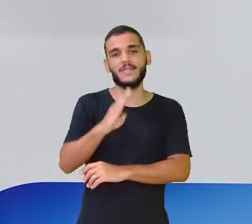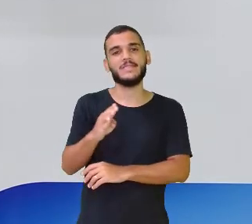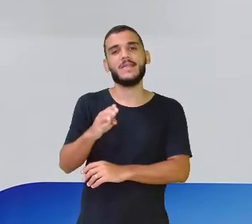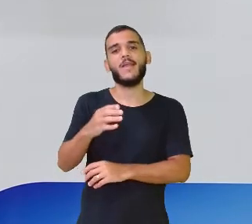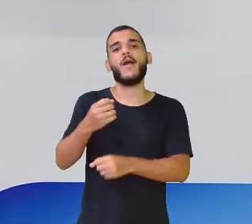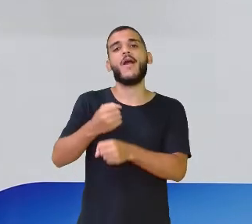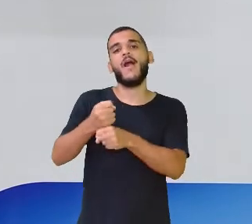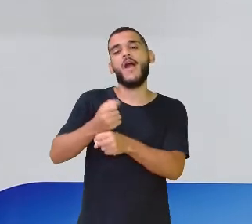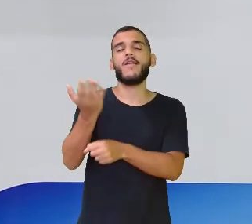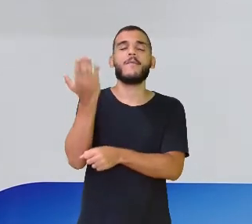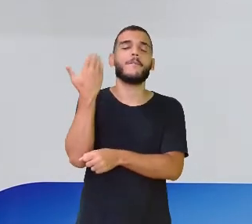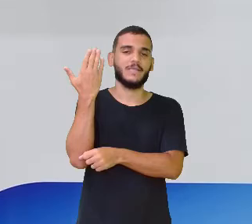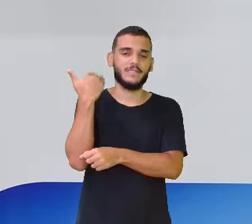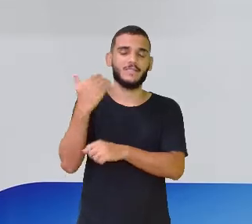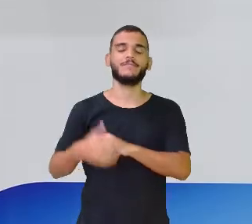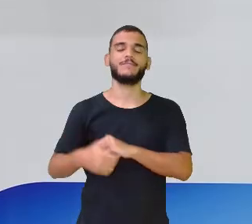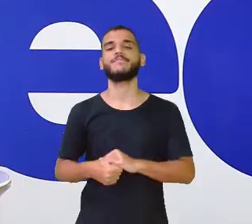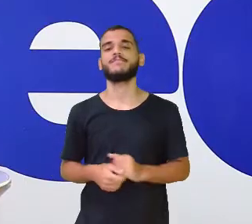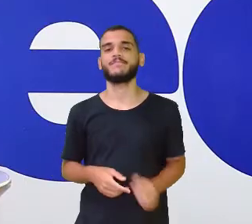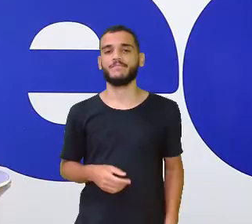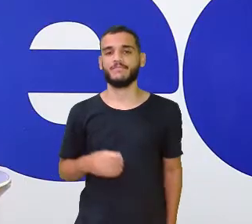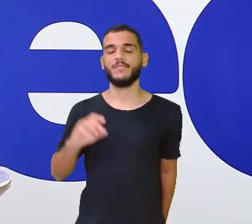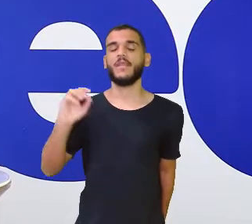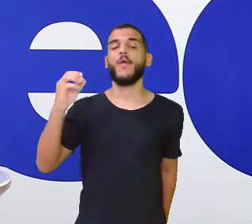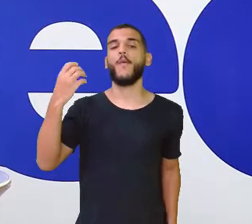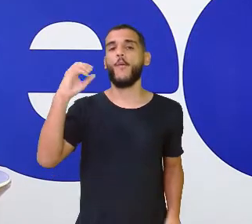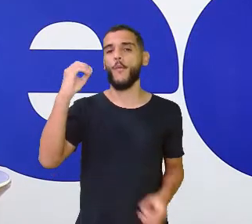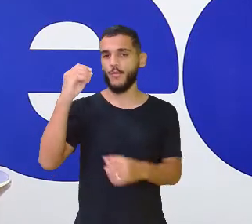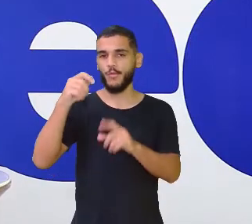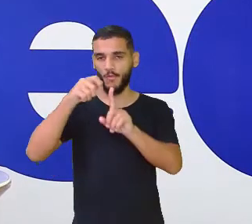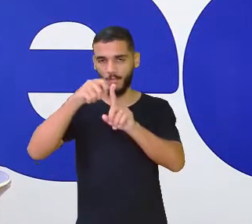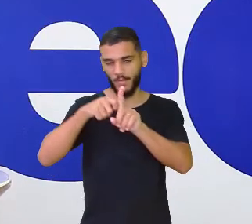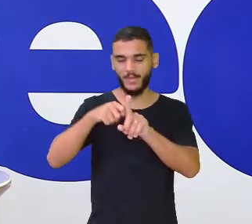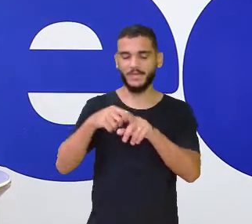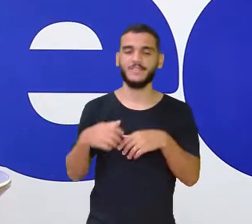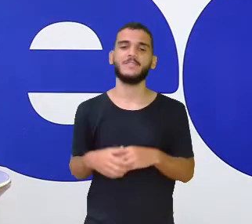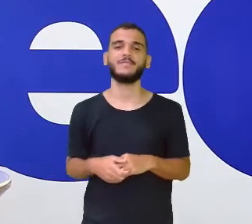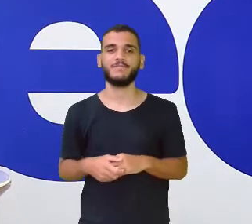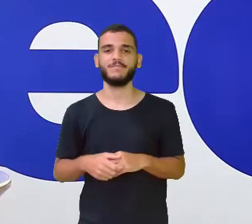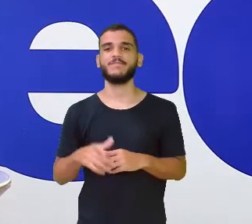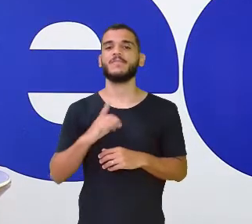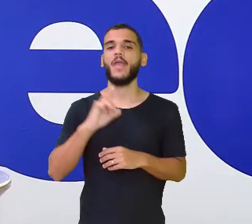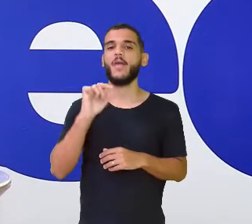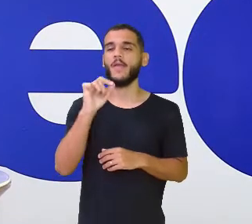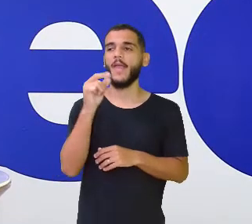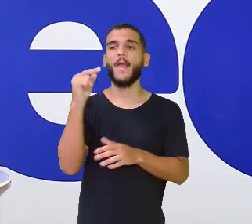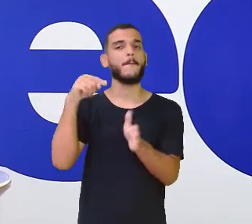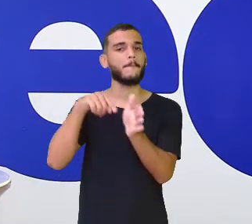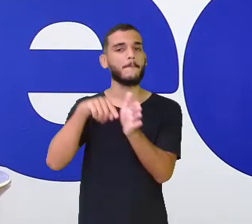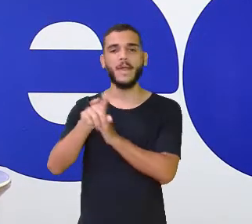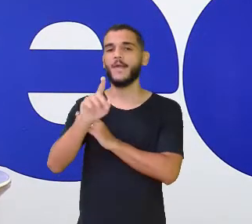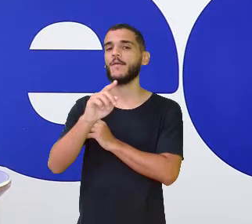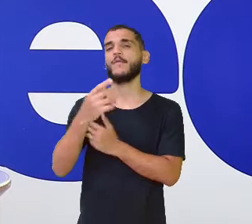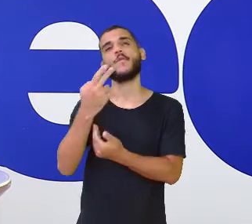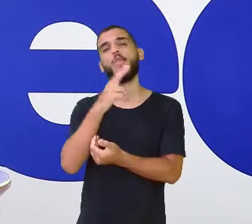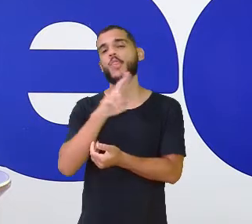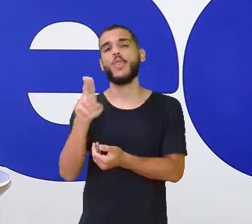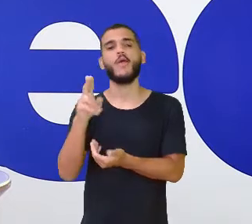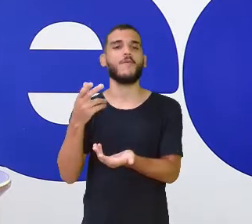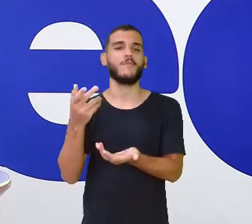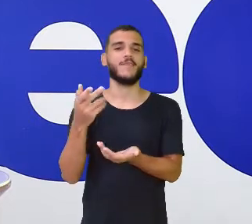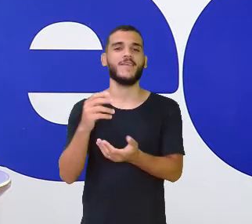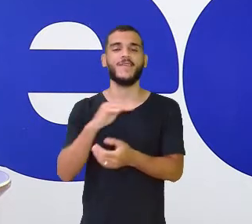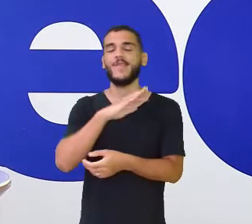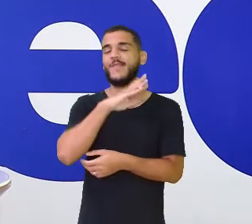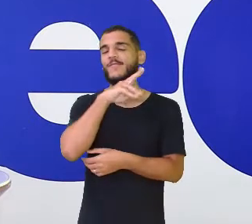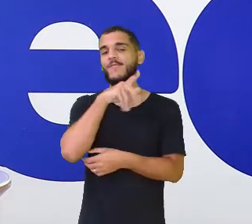arrasando nas ciências, tá vendo que legal? Outubro do ano passado, teve até enquete para descobrir o nome. Foi,